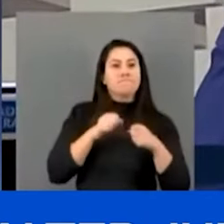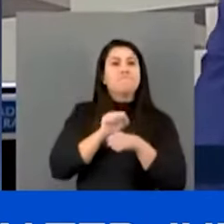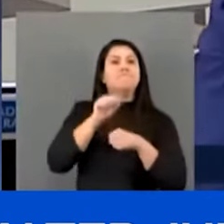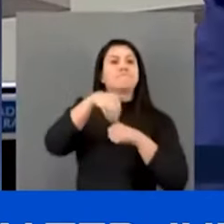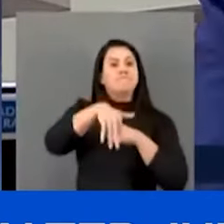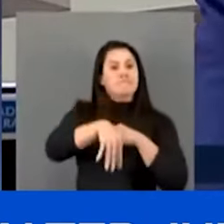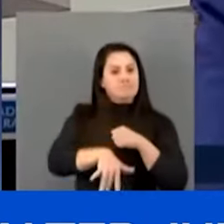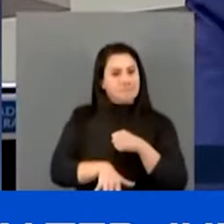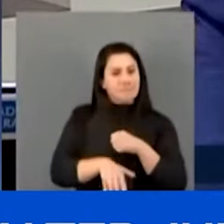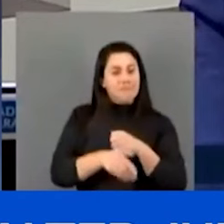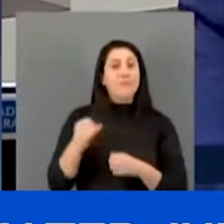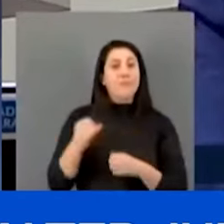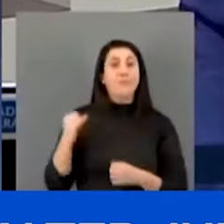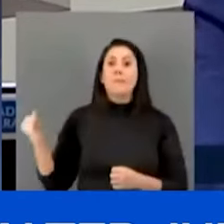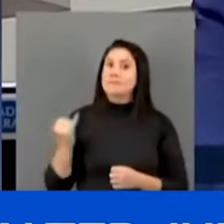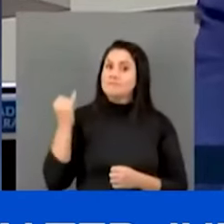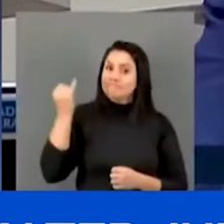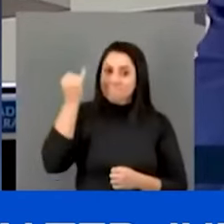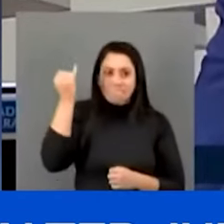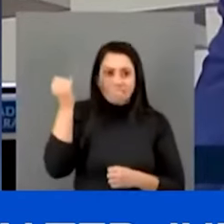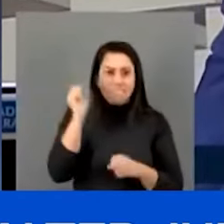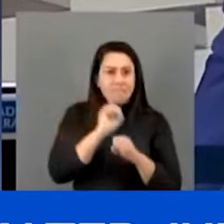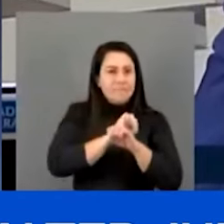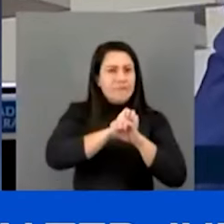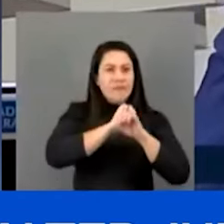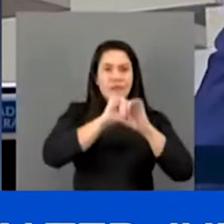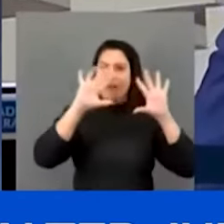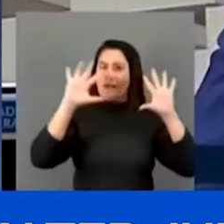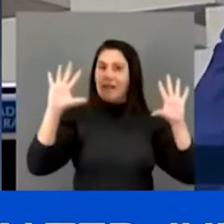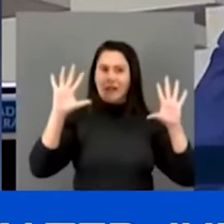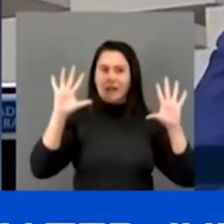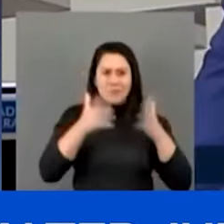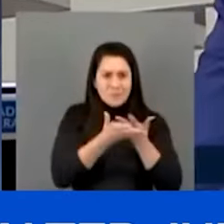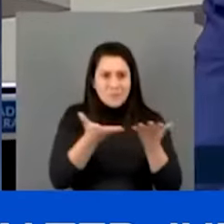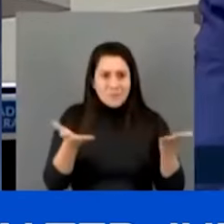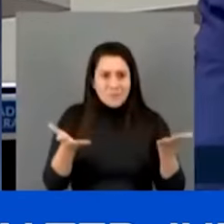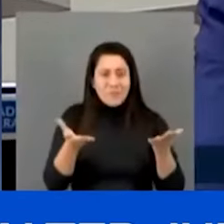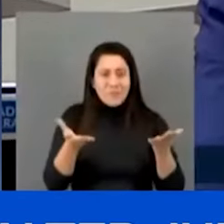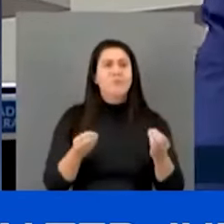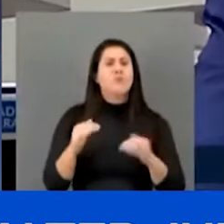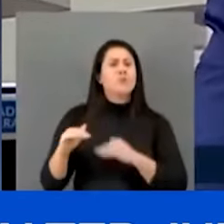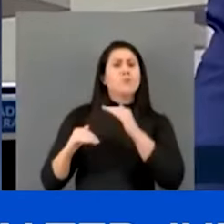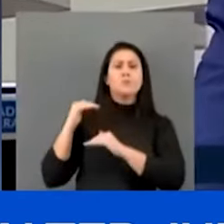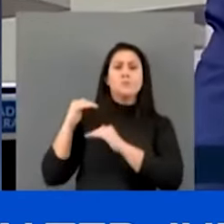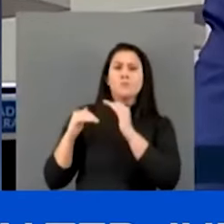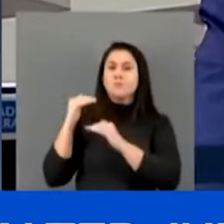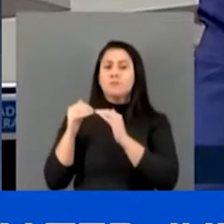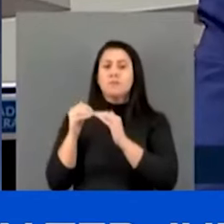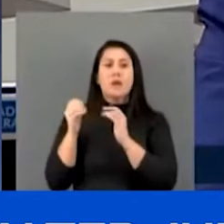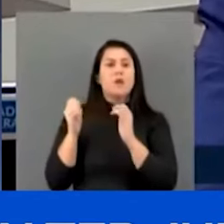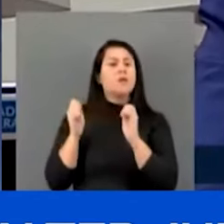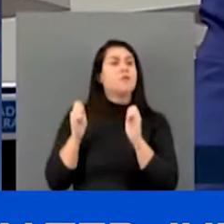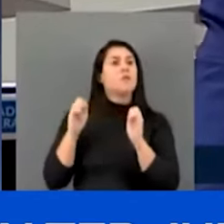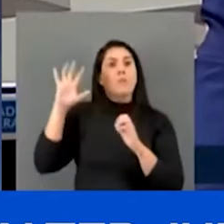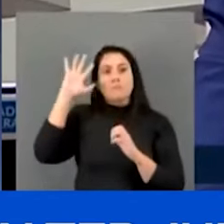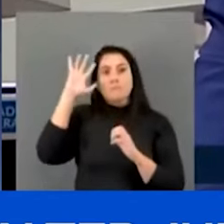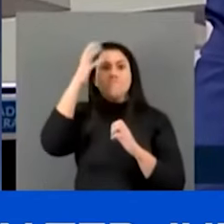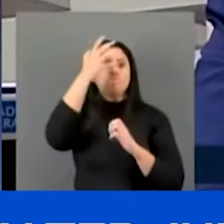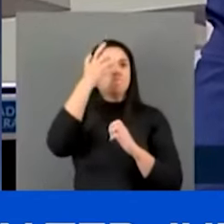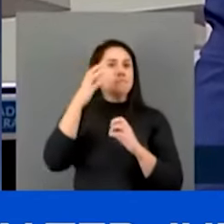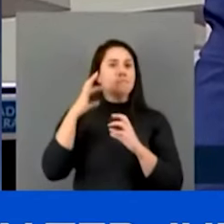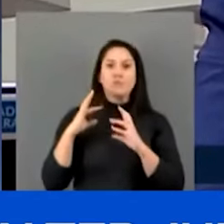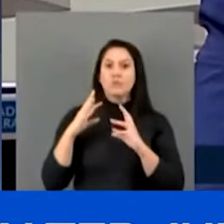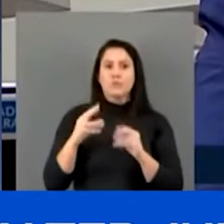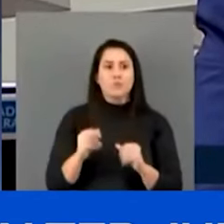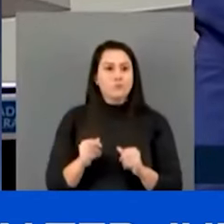com o pé atrás com ele, porque eu acho que ele é um jogador político. Eu acho que se ele precisar mudar de posição a depender, né, do contexto político,